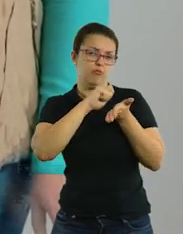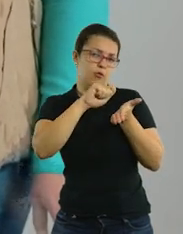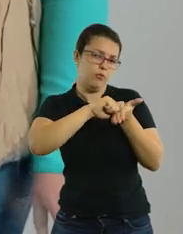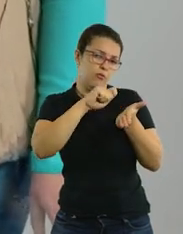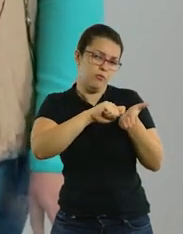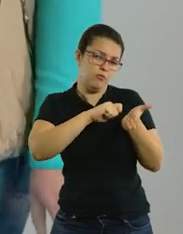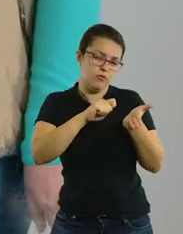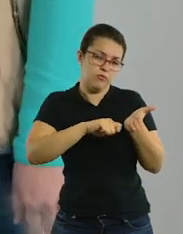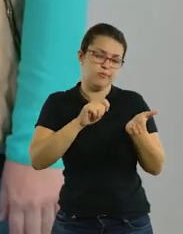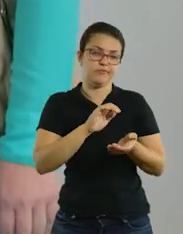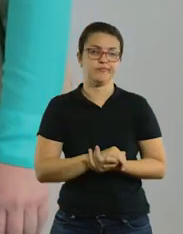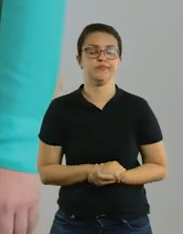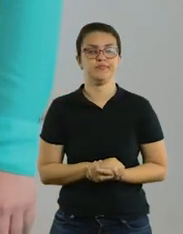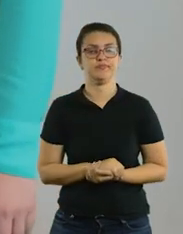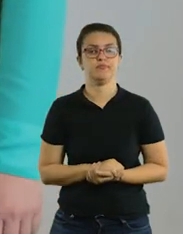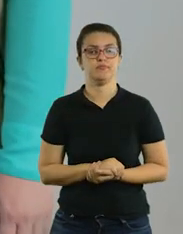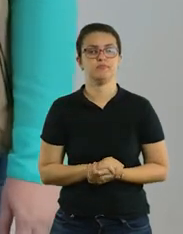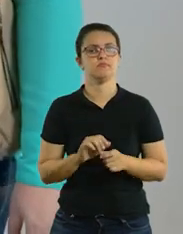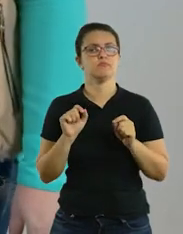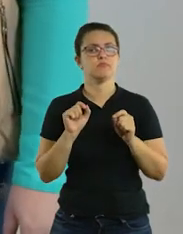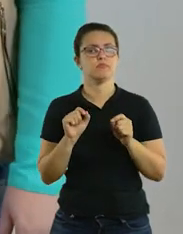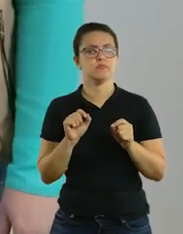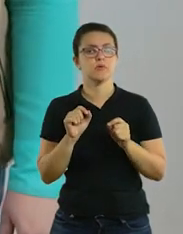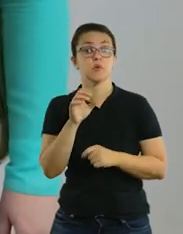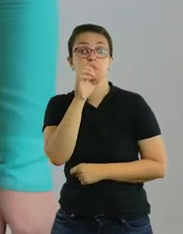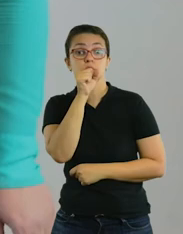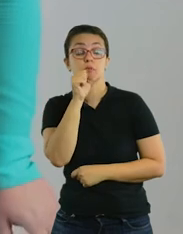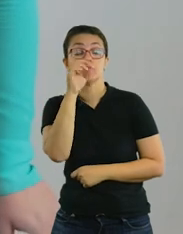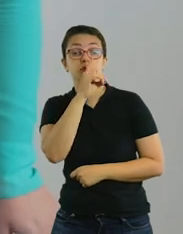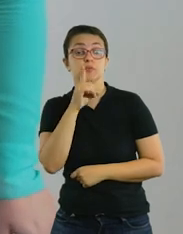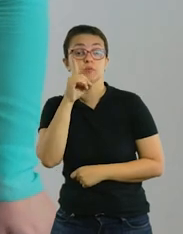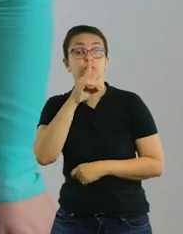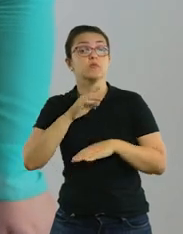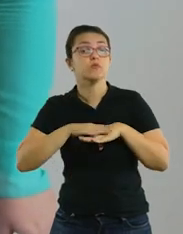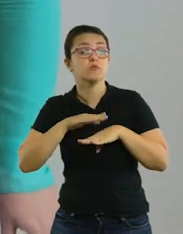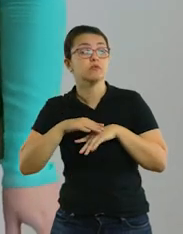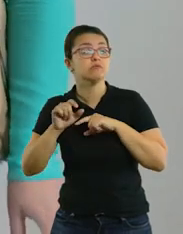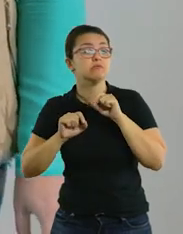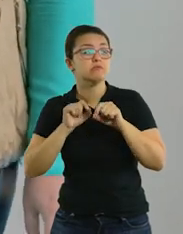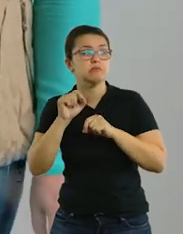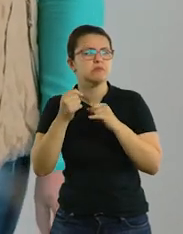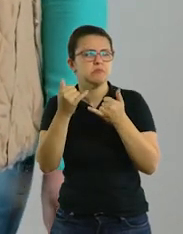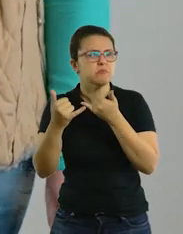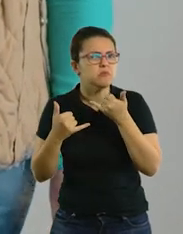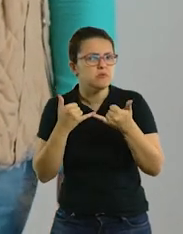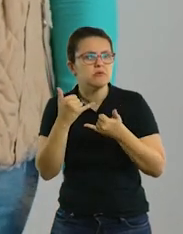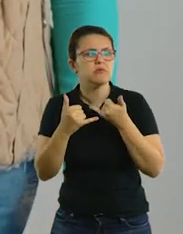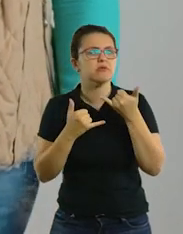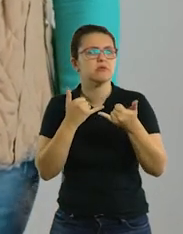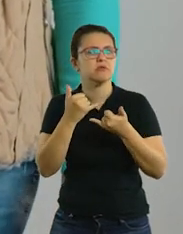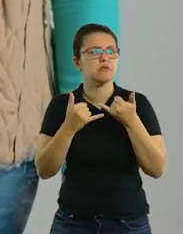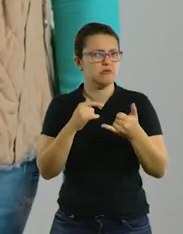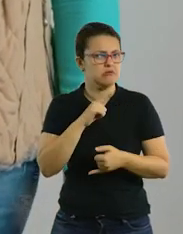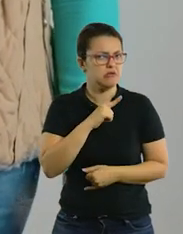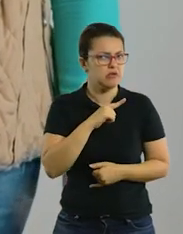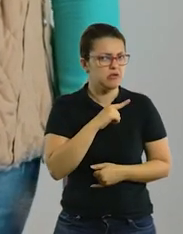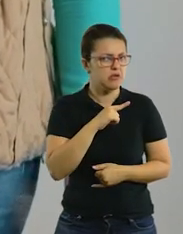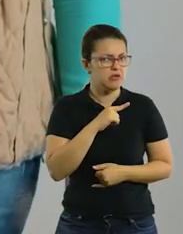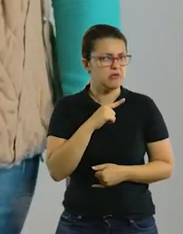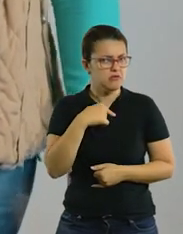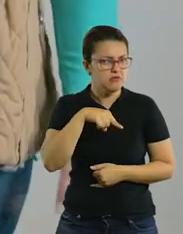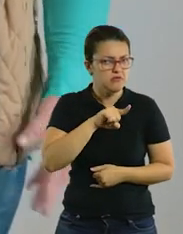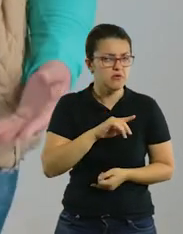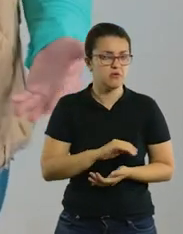de ciências. O que vocês fazem no fim de semana? Há alguma área de lazer onde vocês possam se